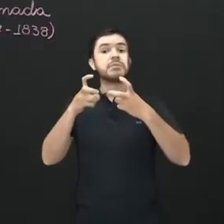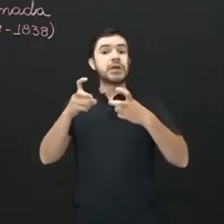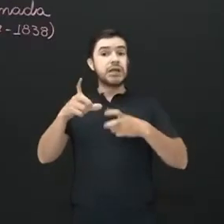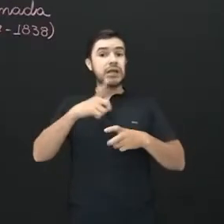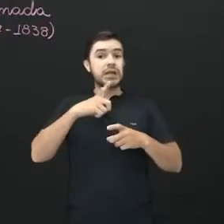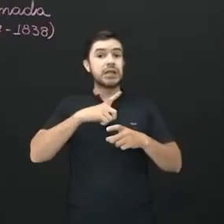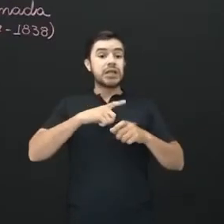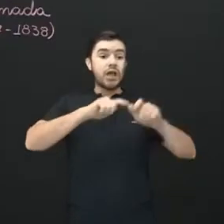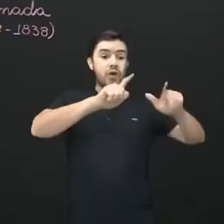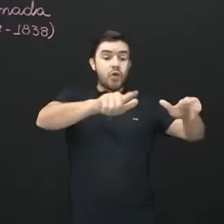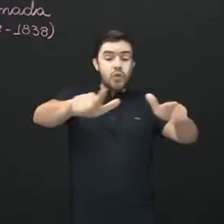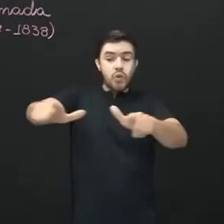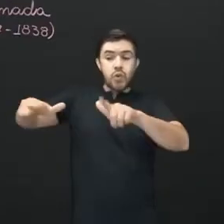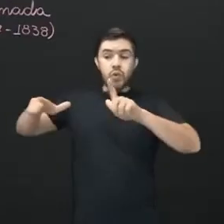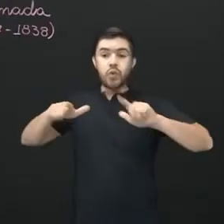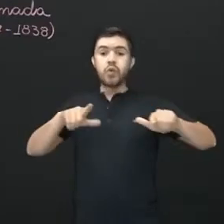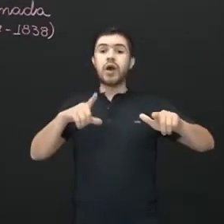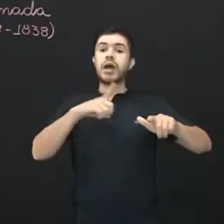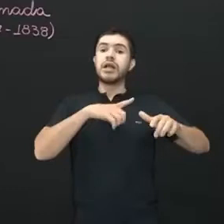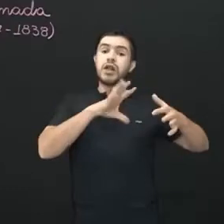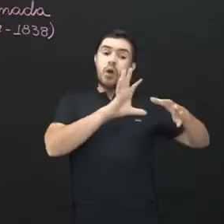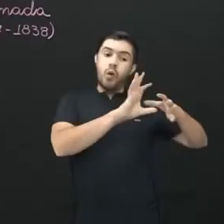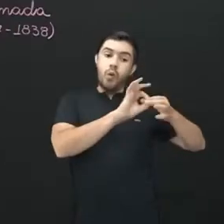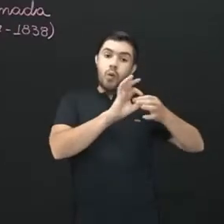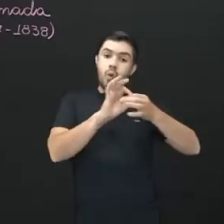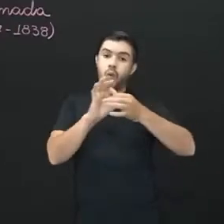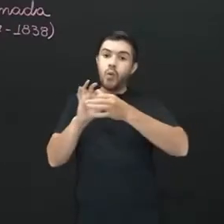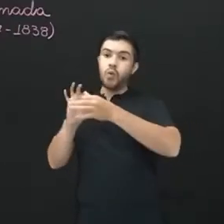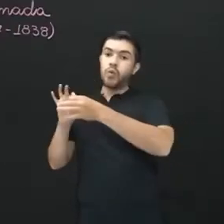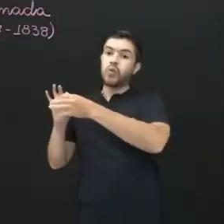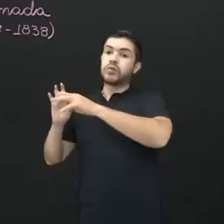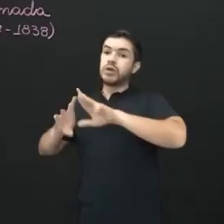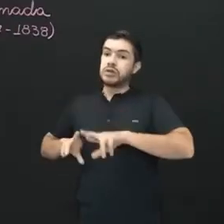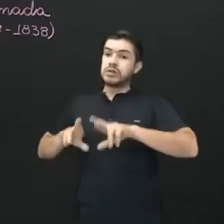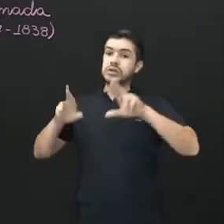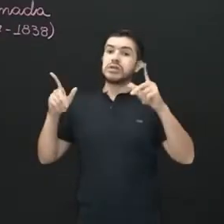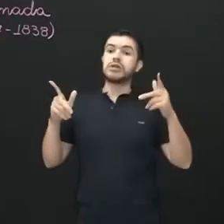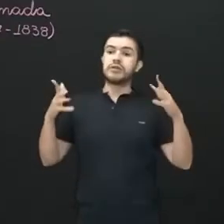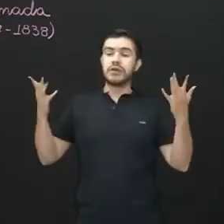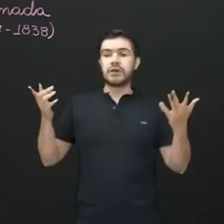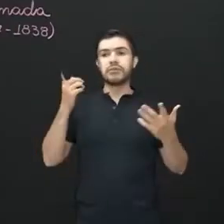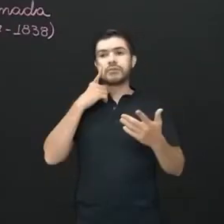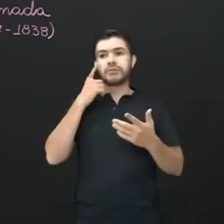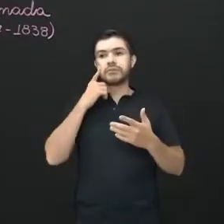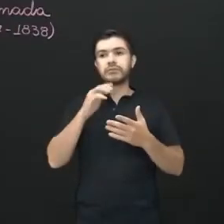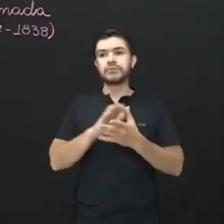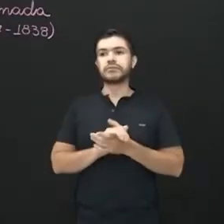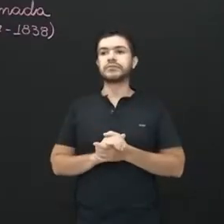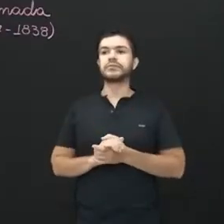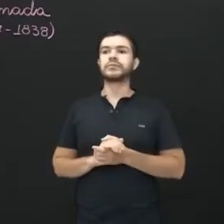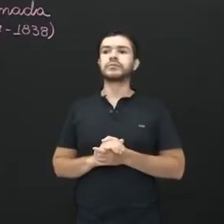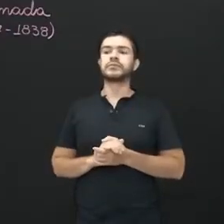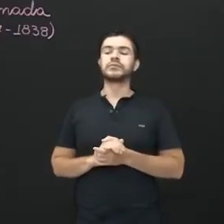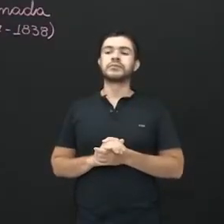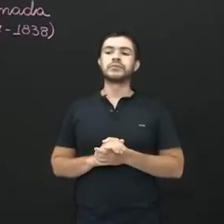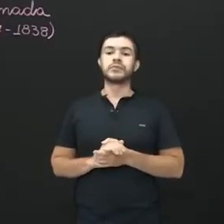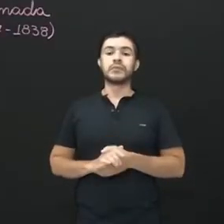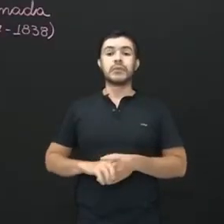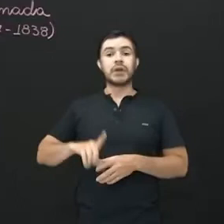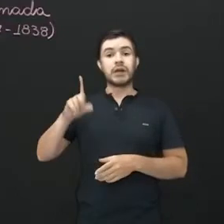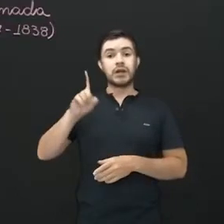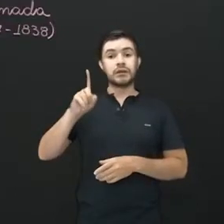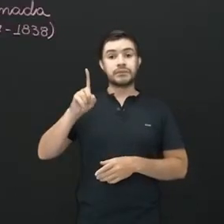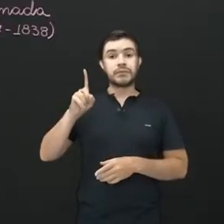ver, existe um panorama de contestações desse poder do Império. Vamos junto? Aconteceu, por exemplo,